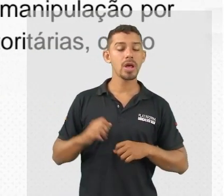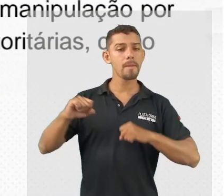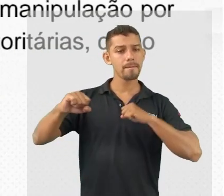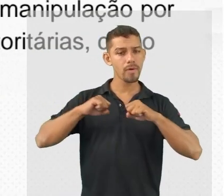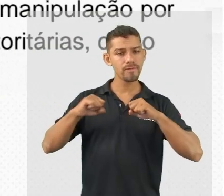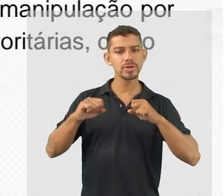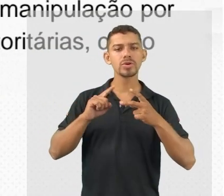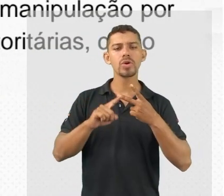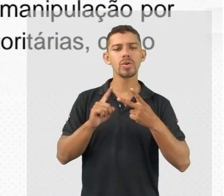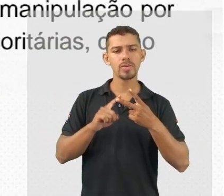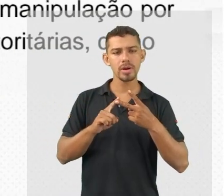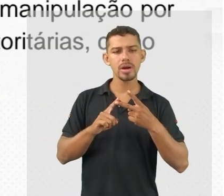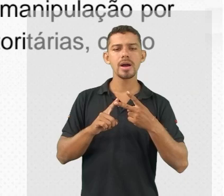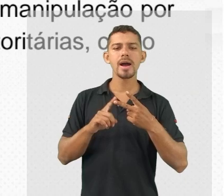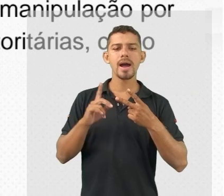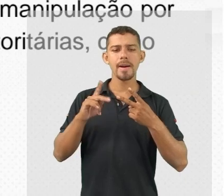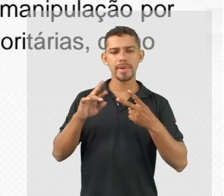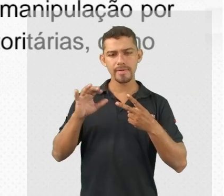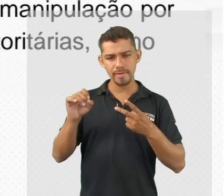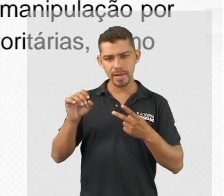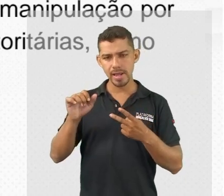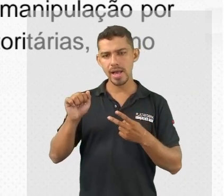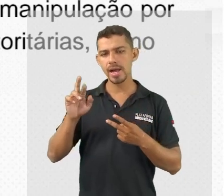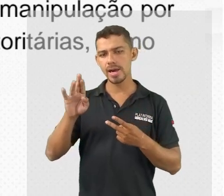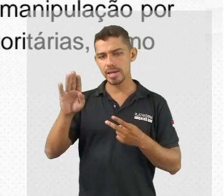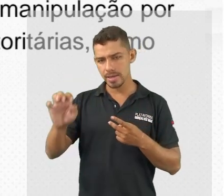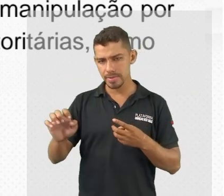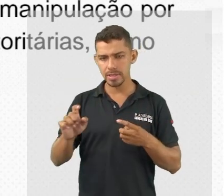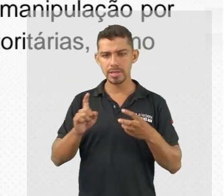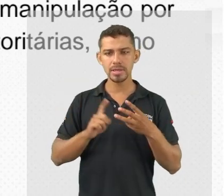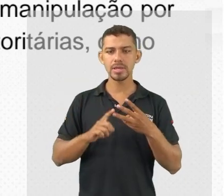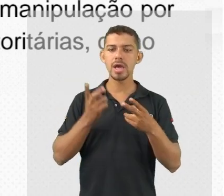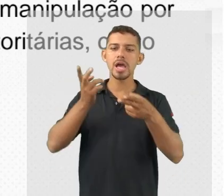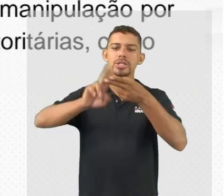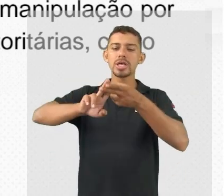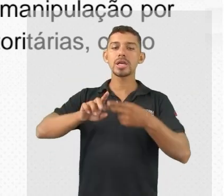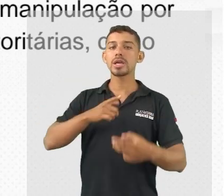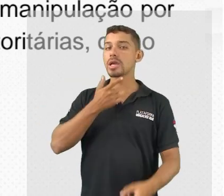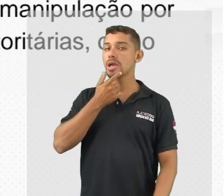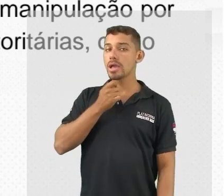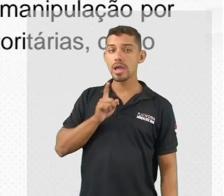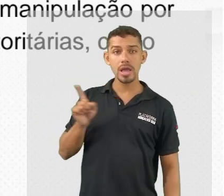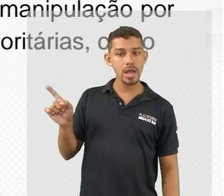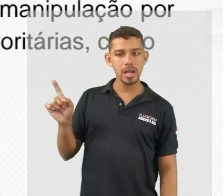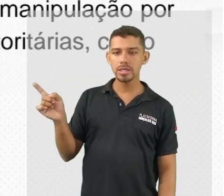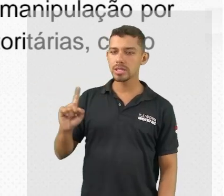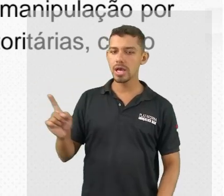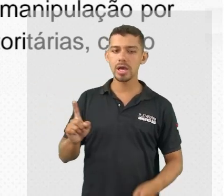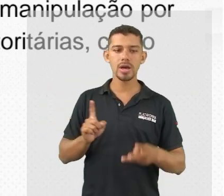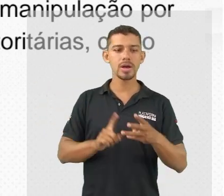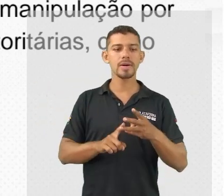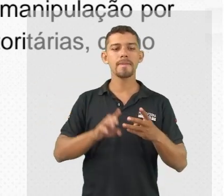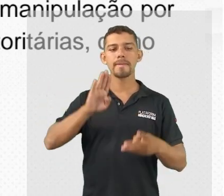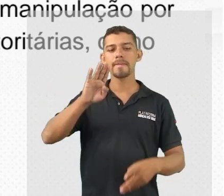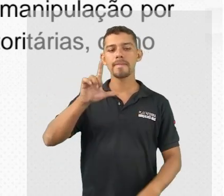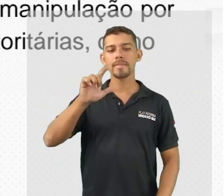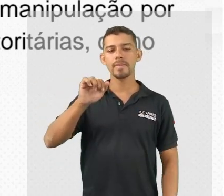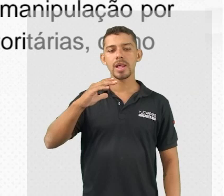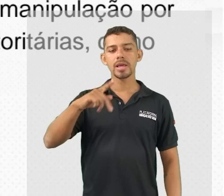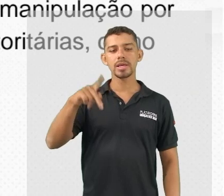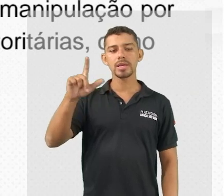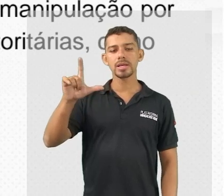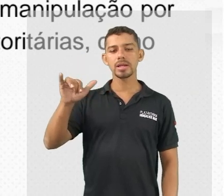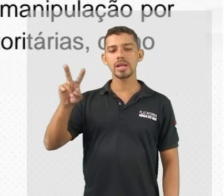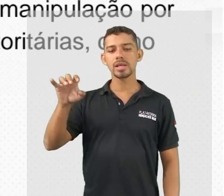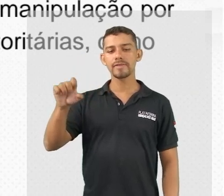Movimentos como a Primavera Árabe, né, o hashtag Ele Não no Brasil, Black Lives Matter, né? São